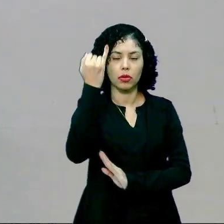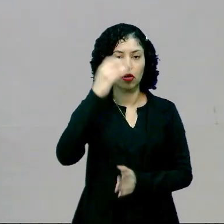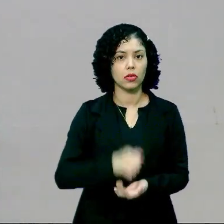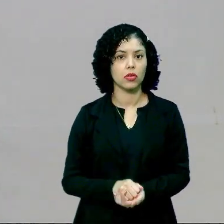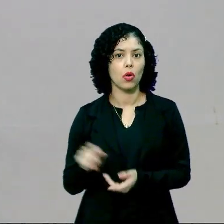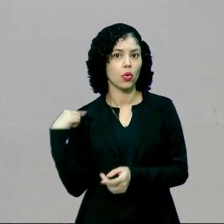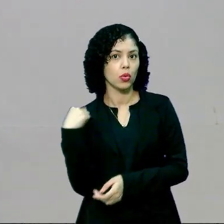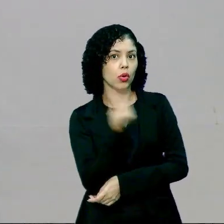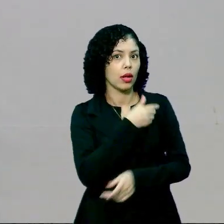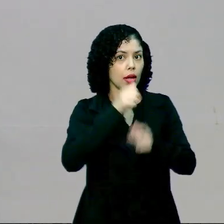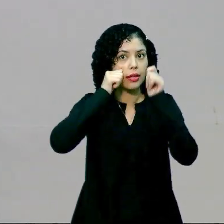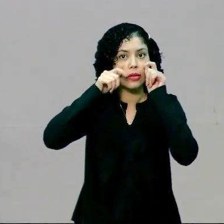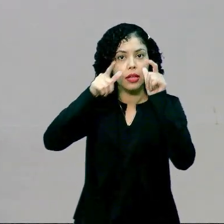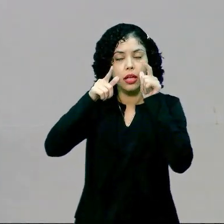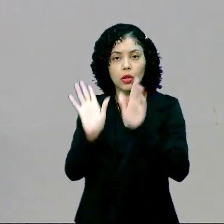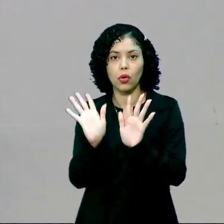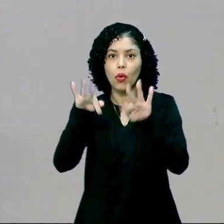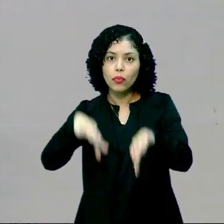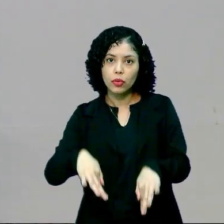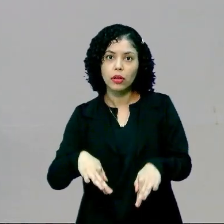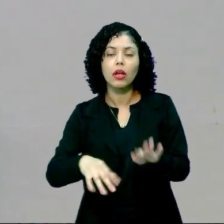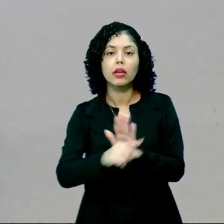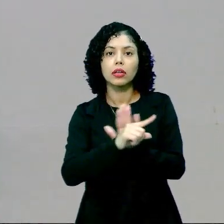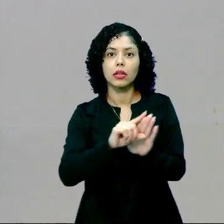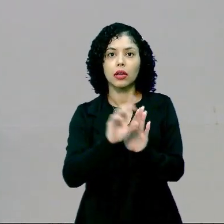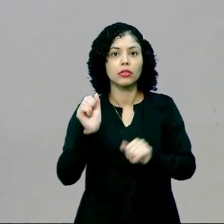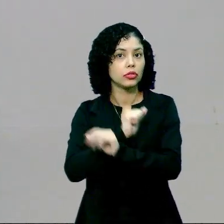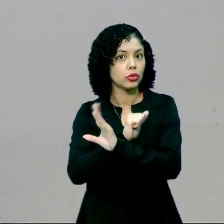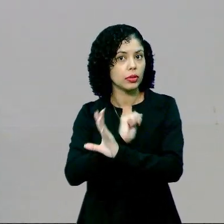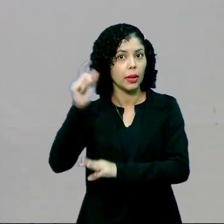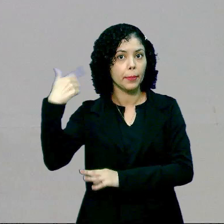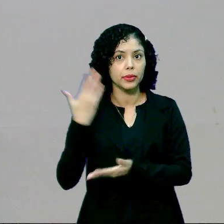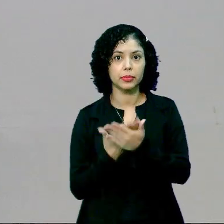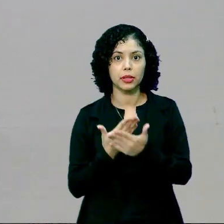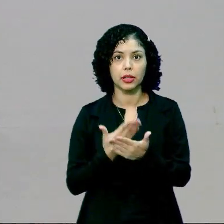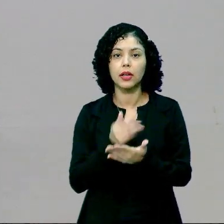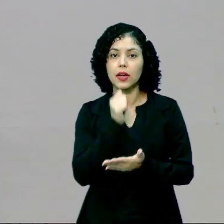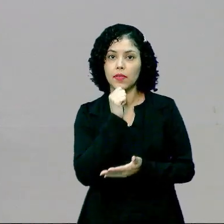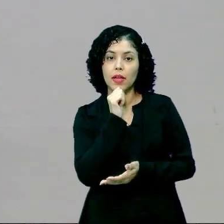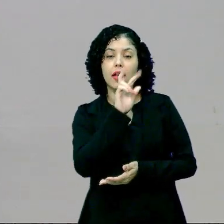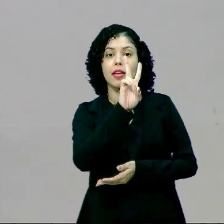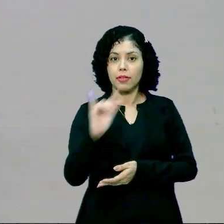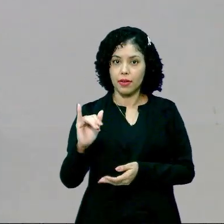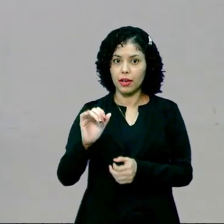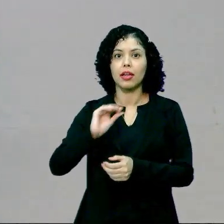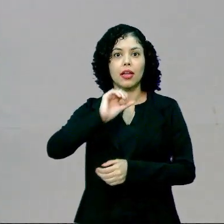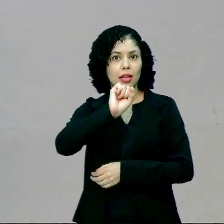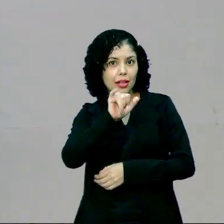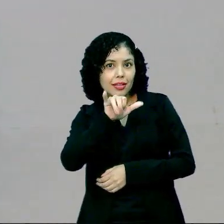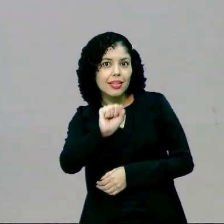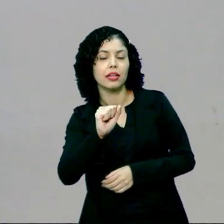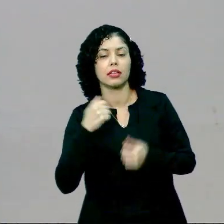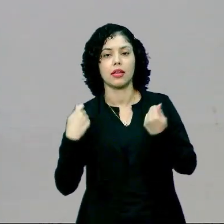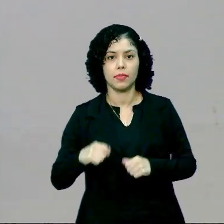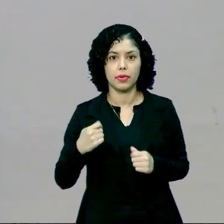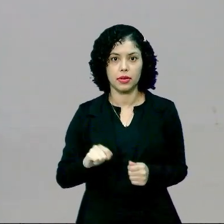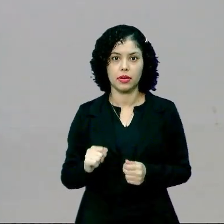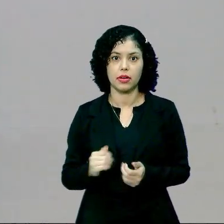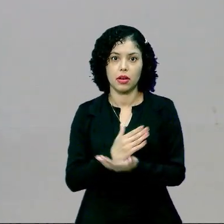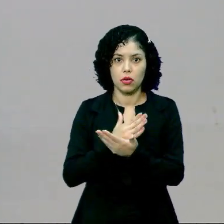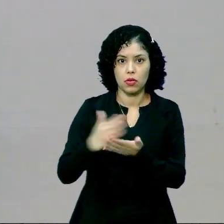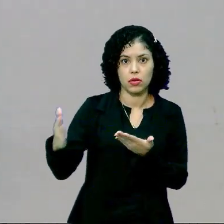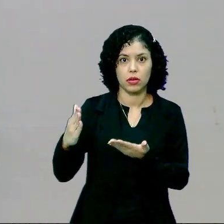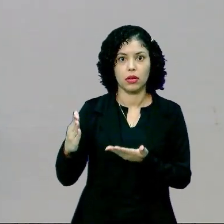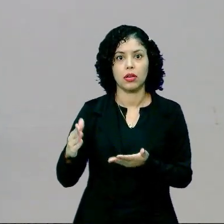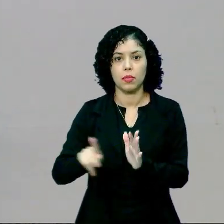nós ficarmos atento a terminação de um ácido Porque nas próximas aulas nós vamos falar de sais Então os ácidos eles são os